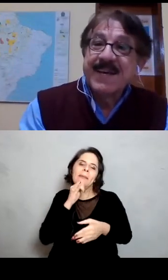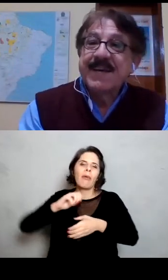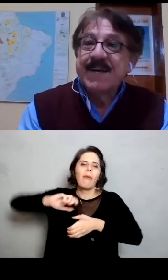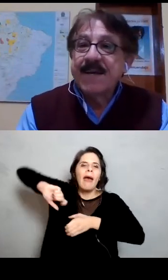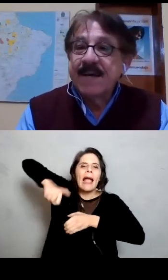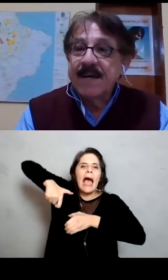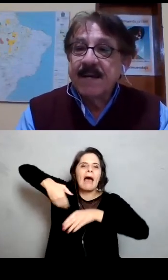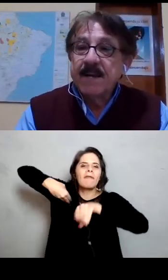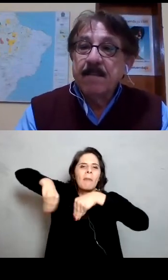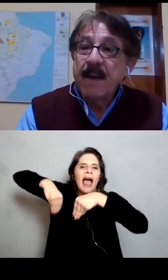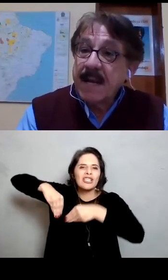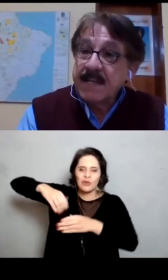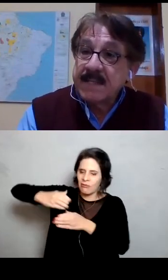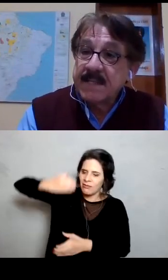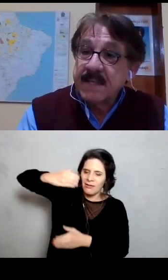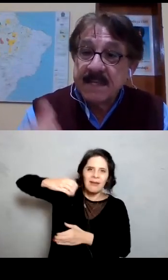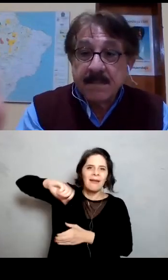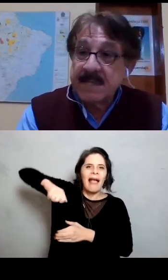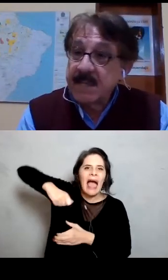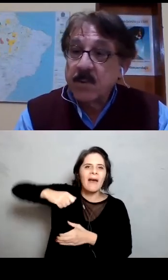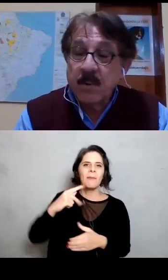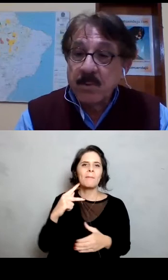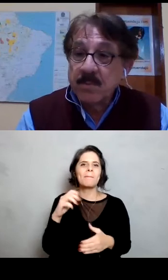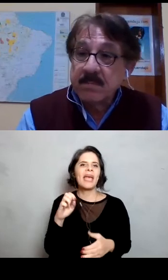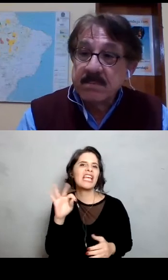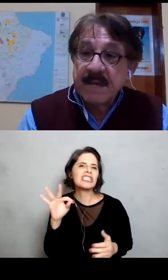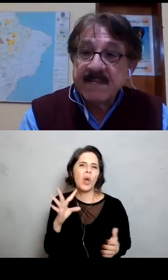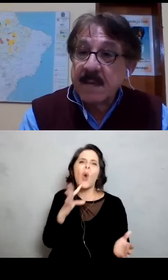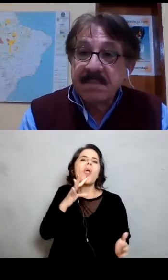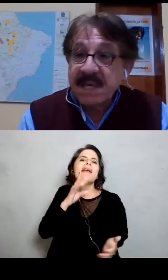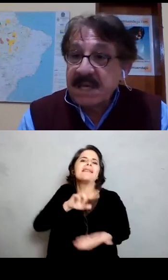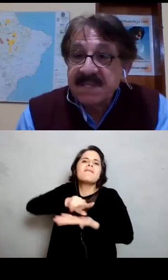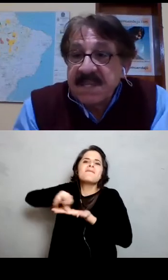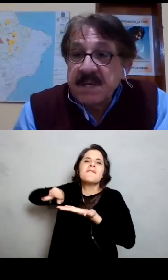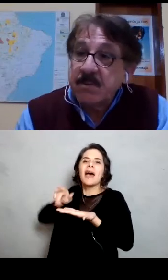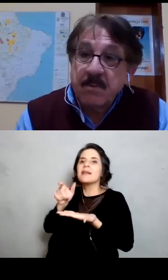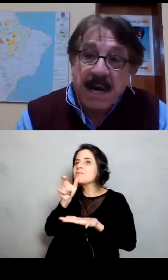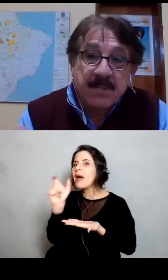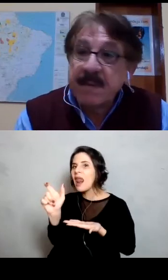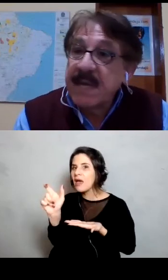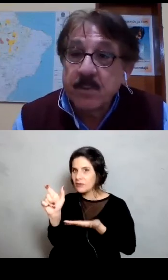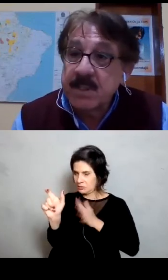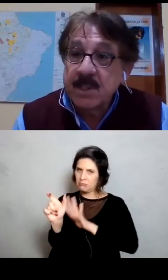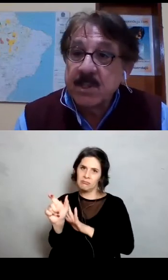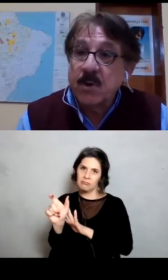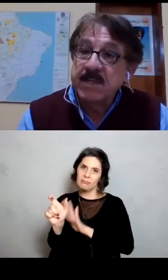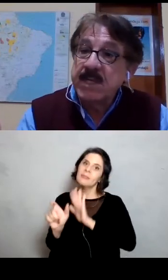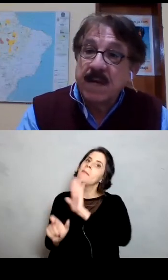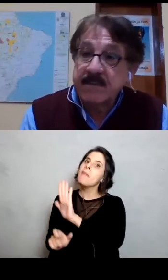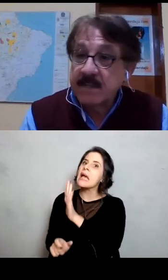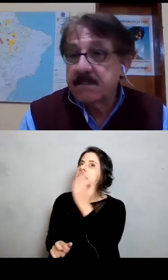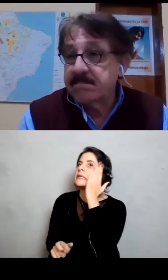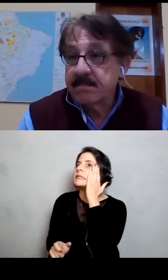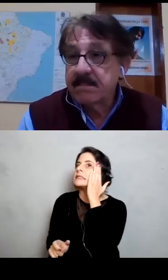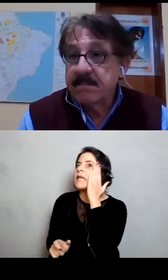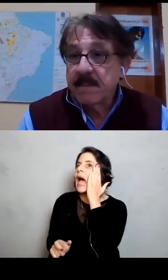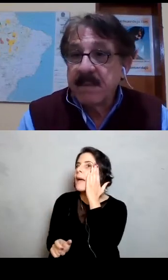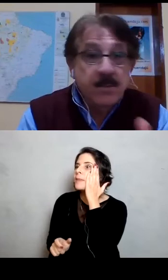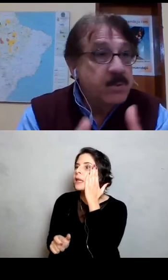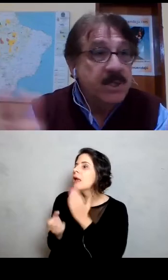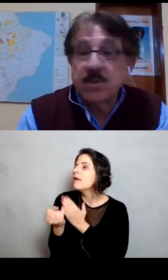falar. Parafuso, saca-rolha, grampo, clipes, coleira, sei lá,